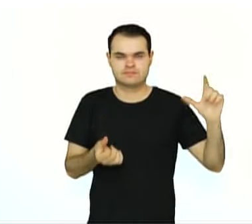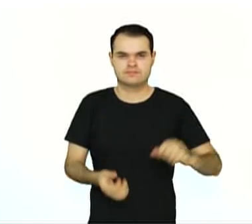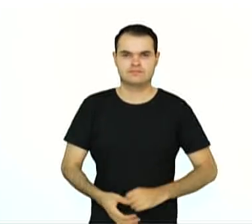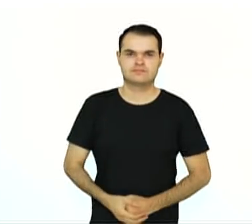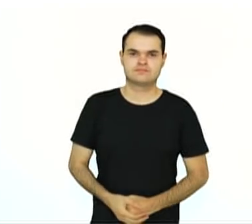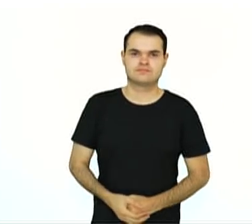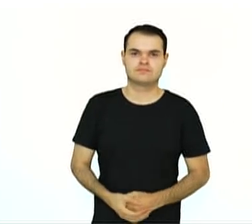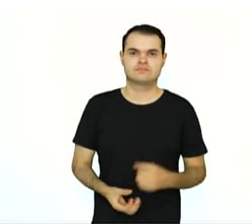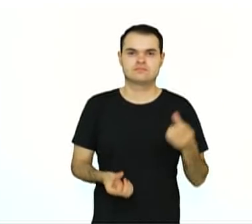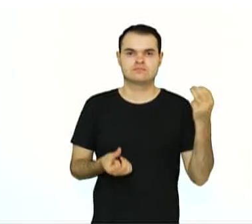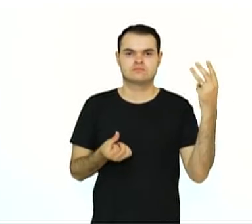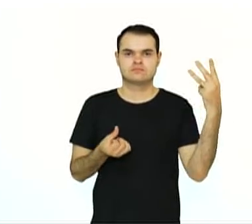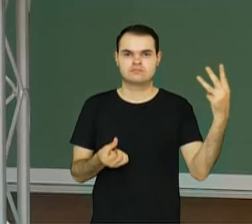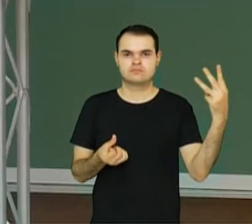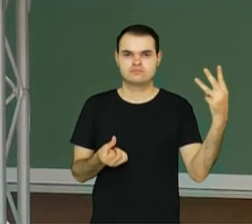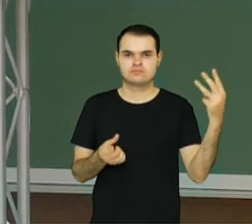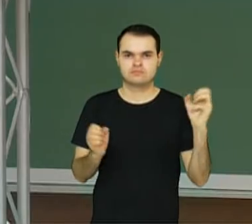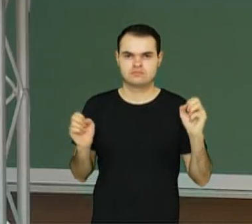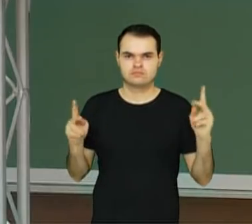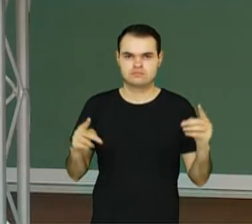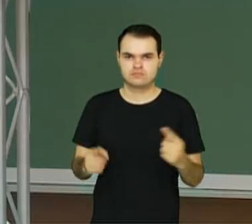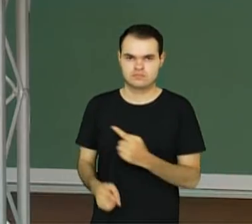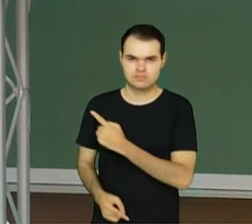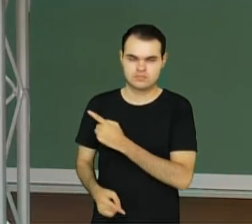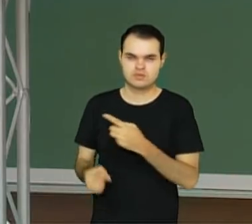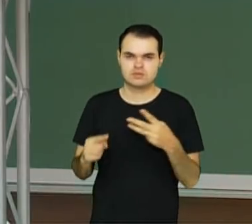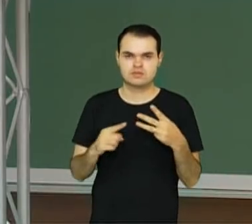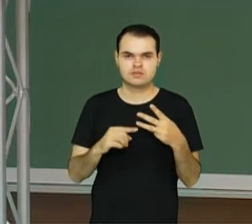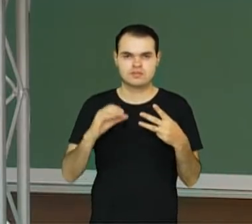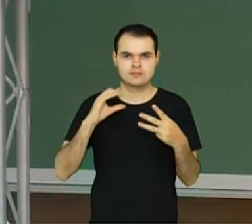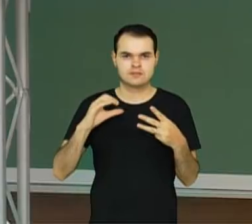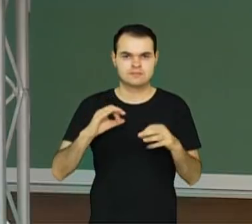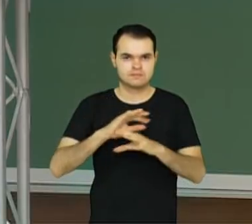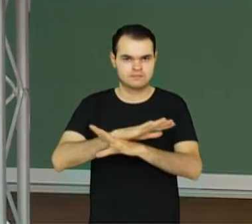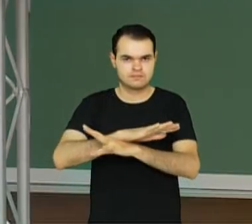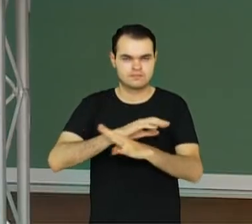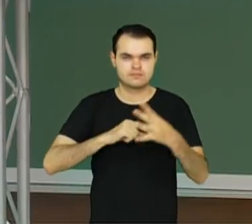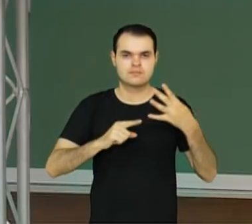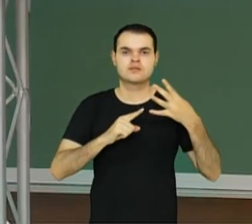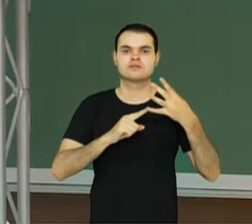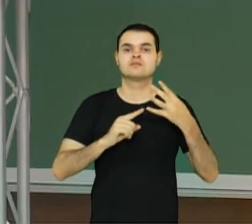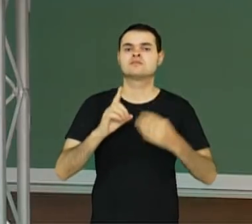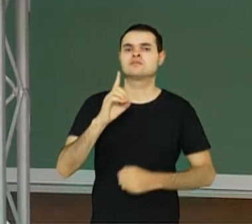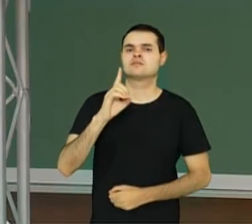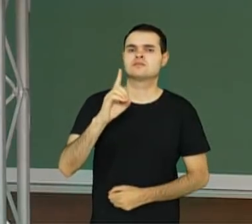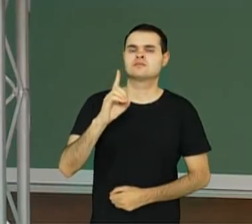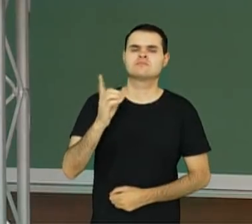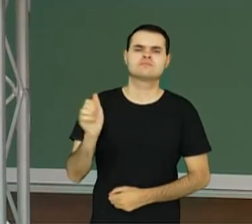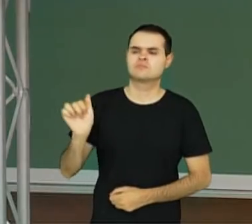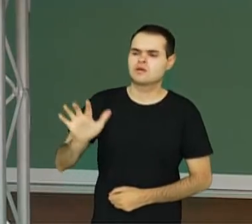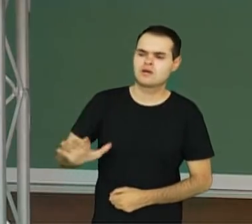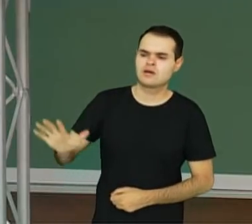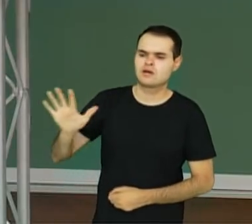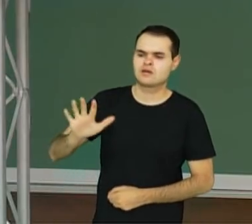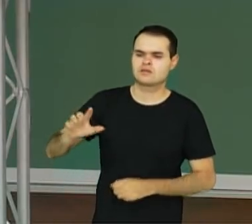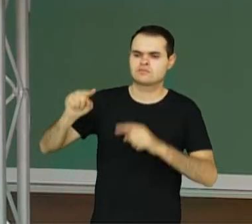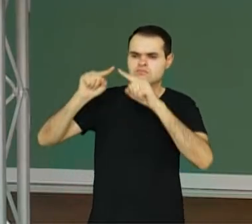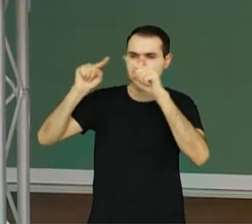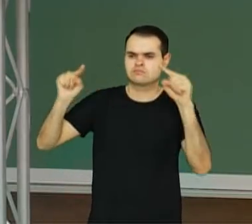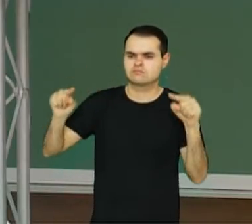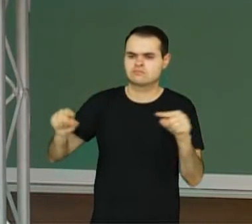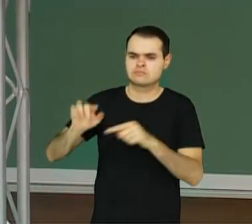metros. Beleza? Então tá aí essa letra C. Letra D. Qual é a área do retângulo se x for 8